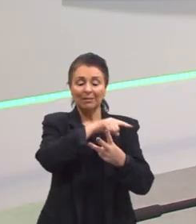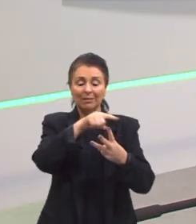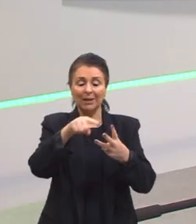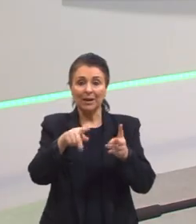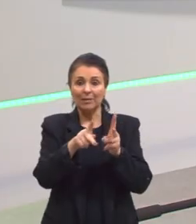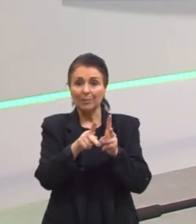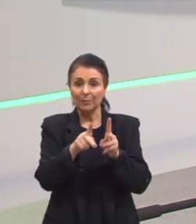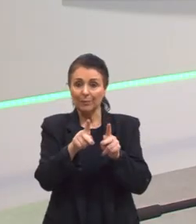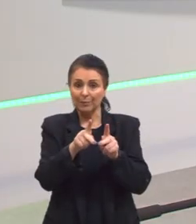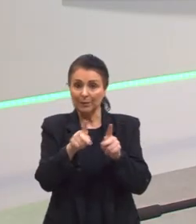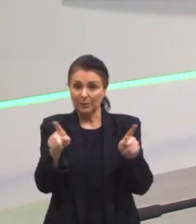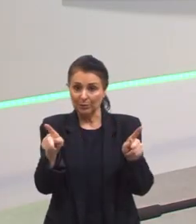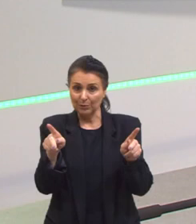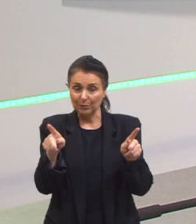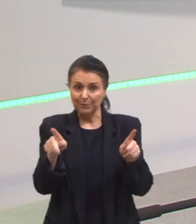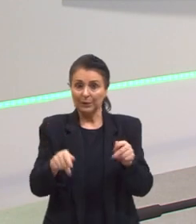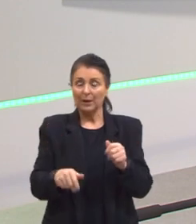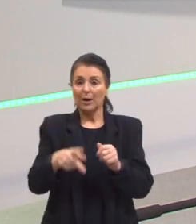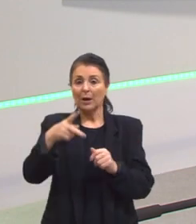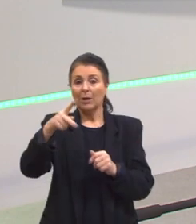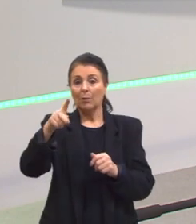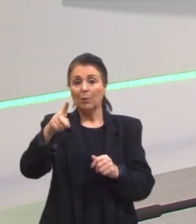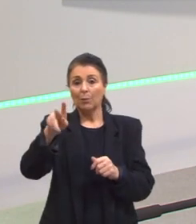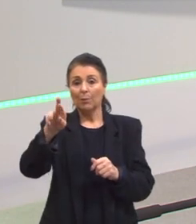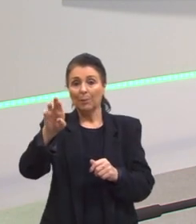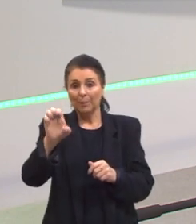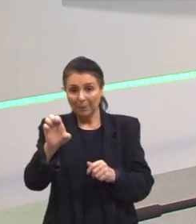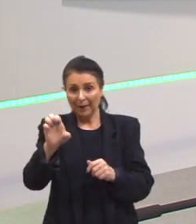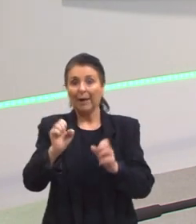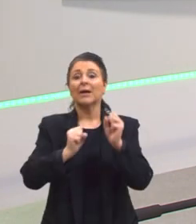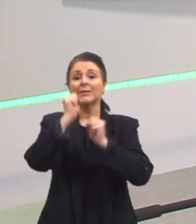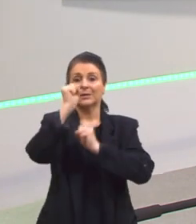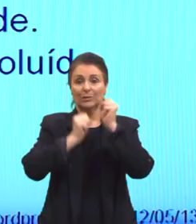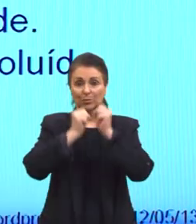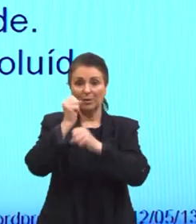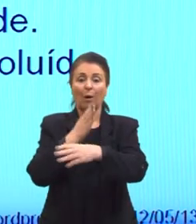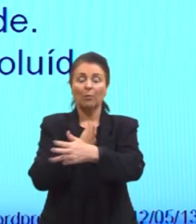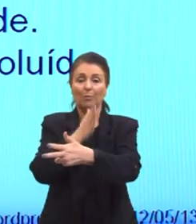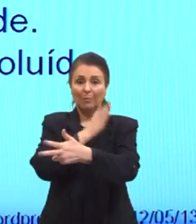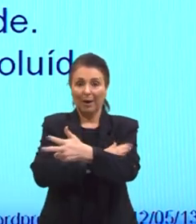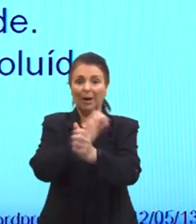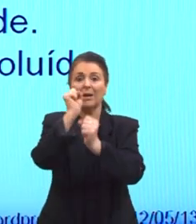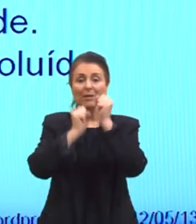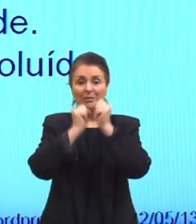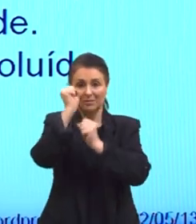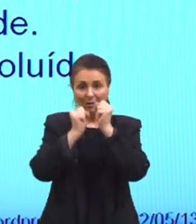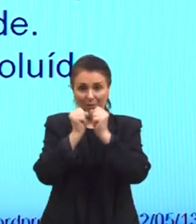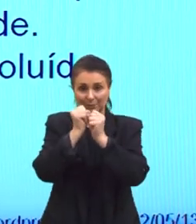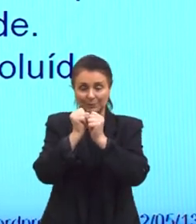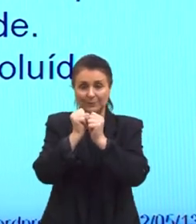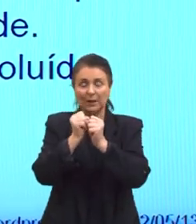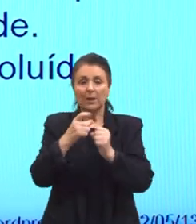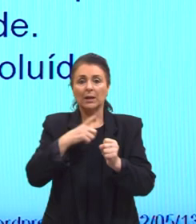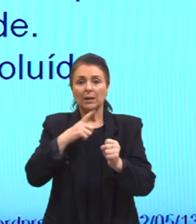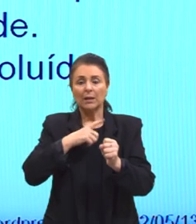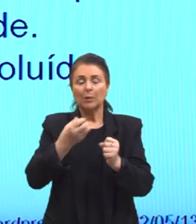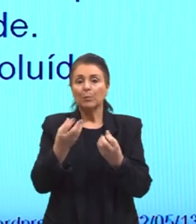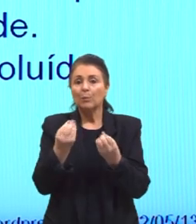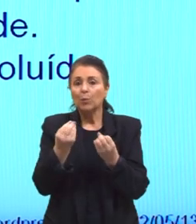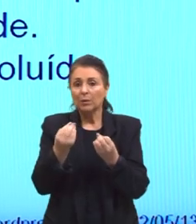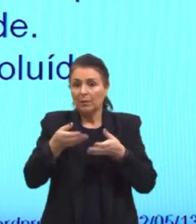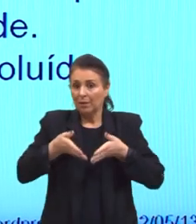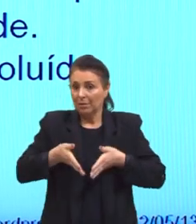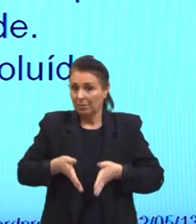para vocês Aos três períodos né o pré-industrial que nós temos a alta mortalidade e alta na atualidade